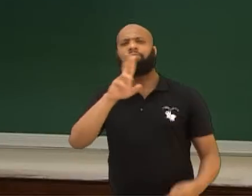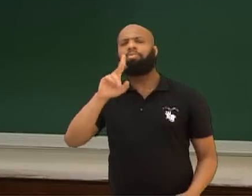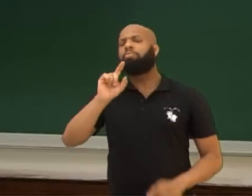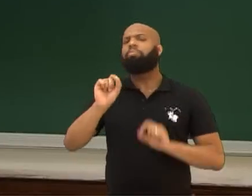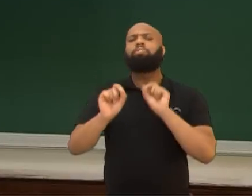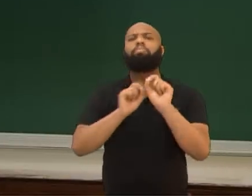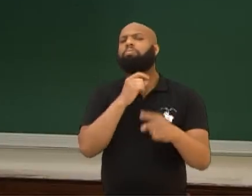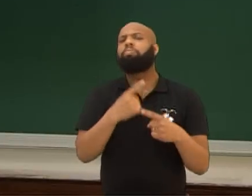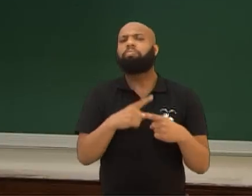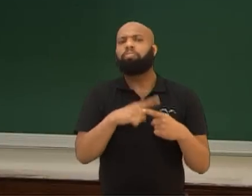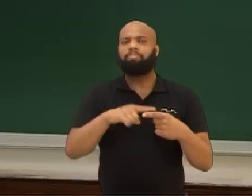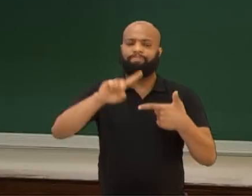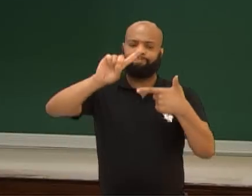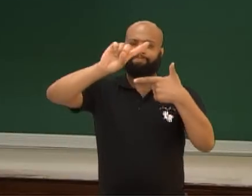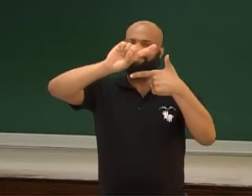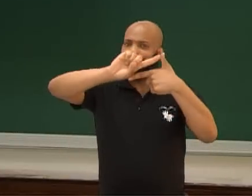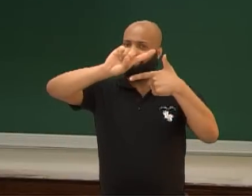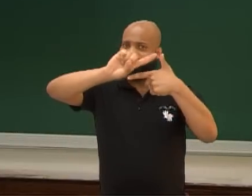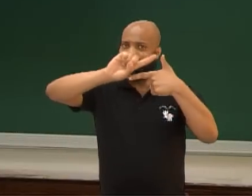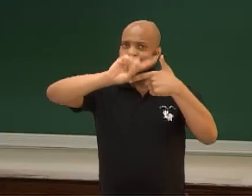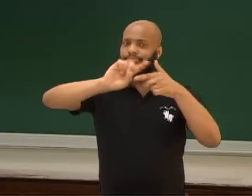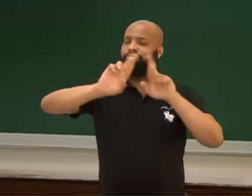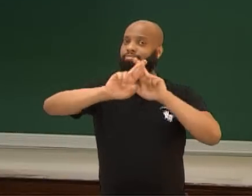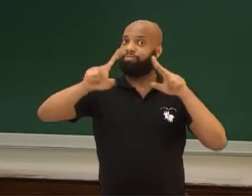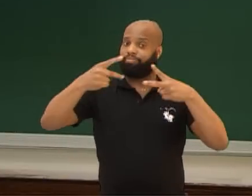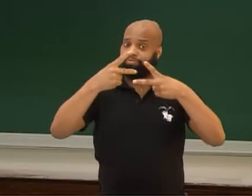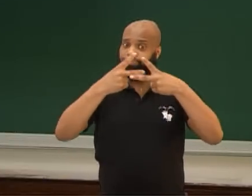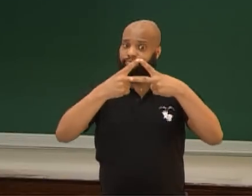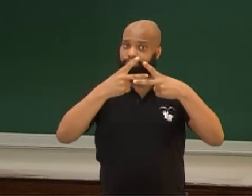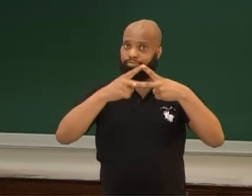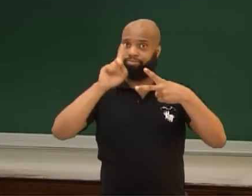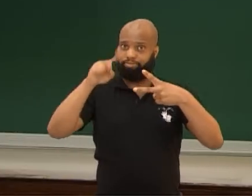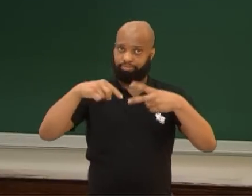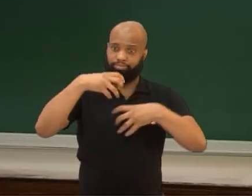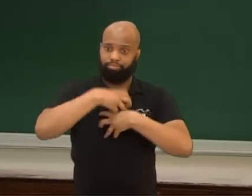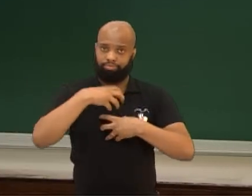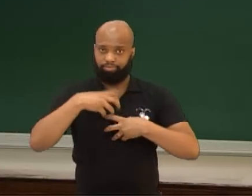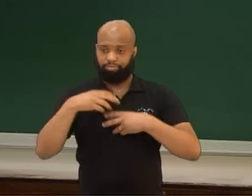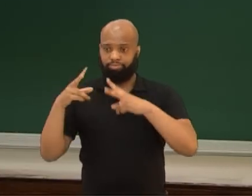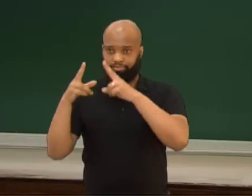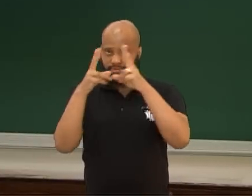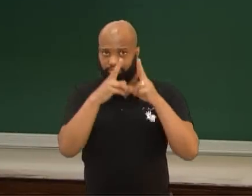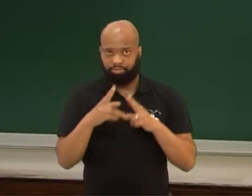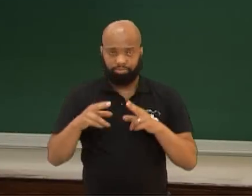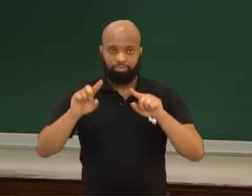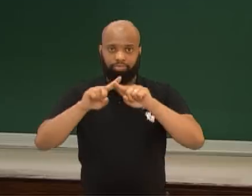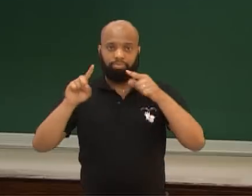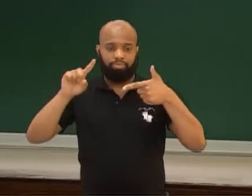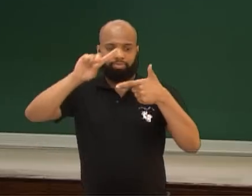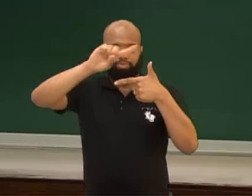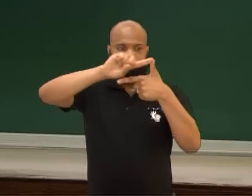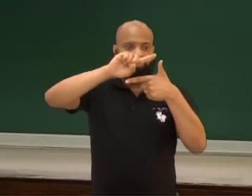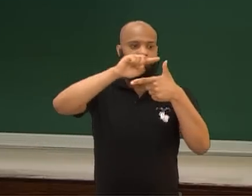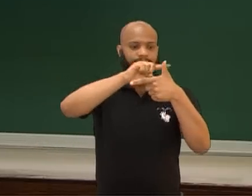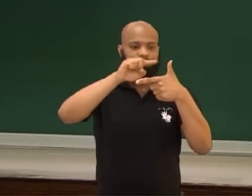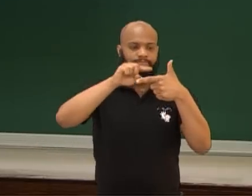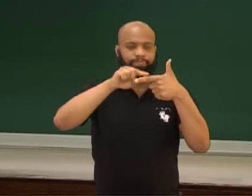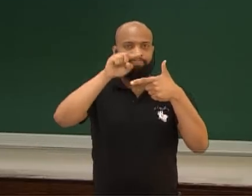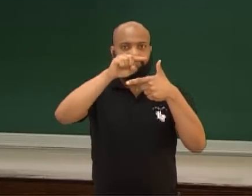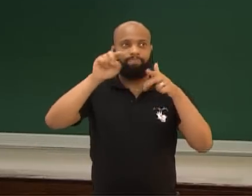triângulo retângulo, e se você fosse medir, ele é escaleno, os 3 lados têm medidas